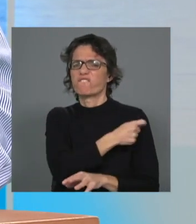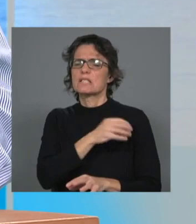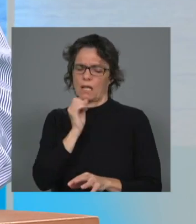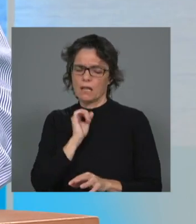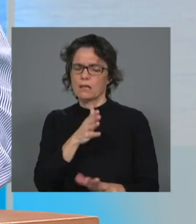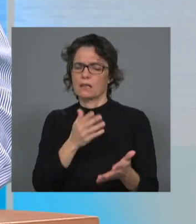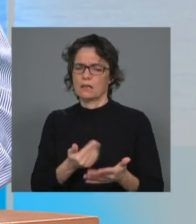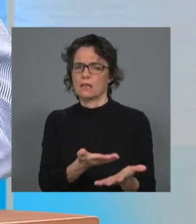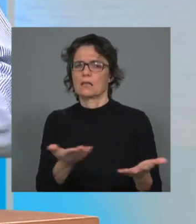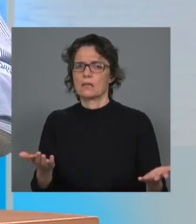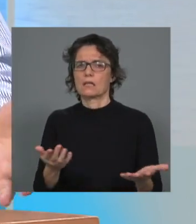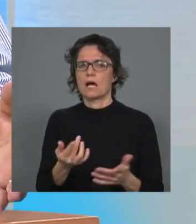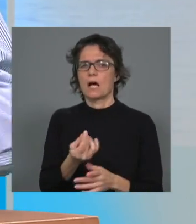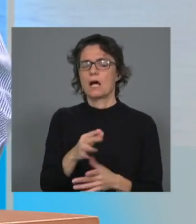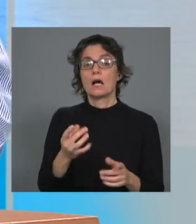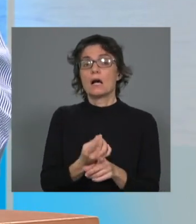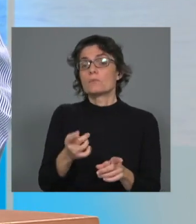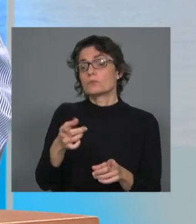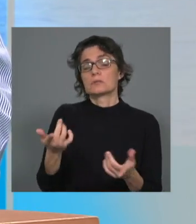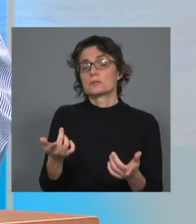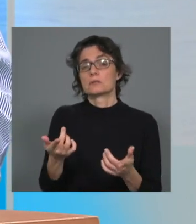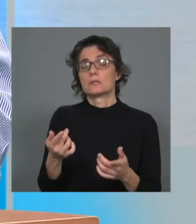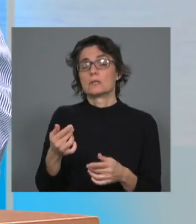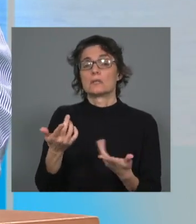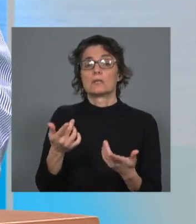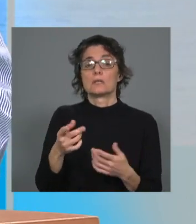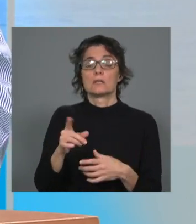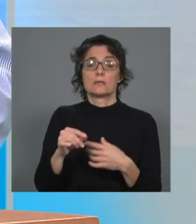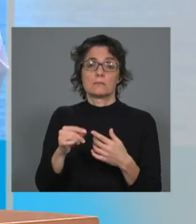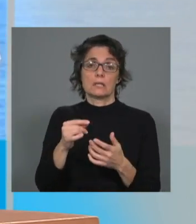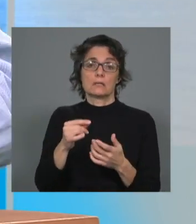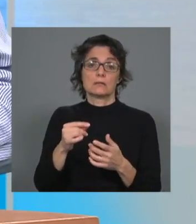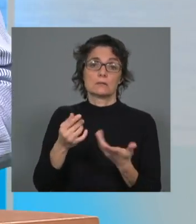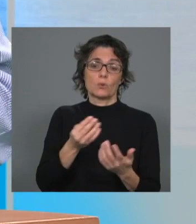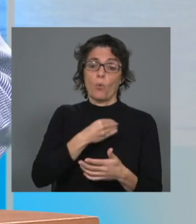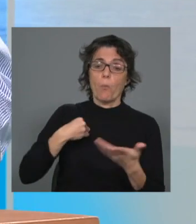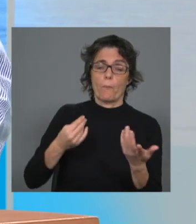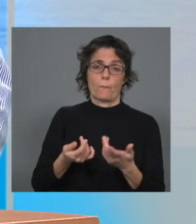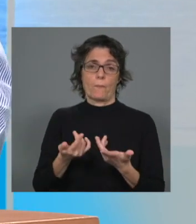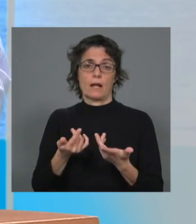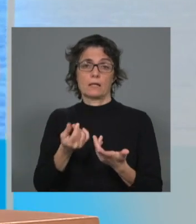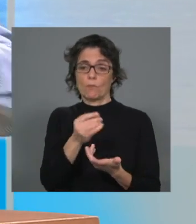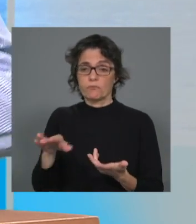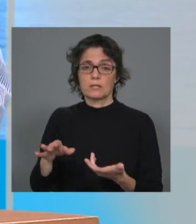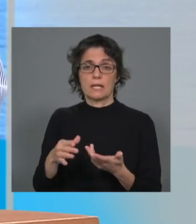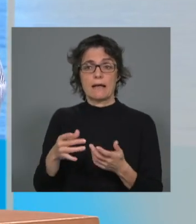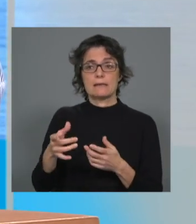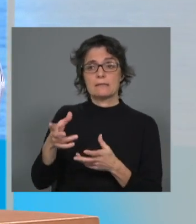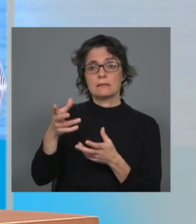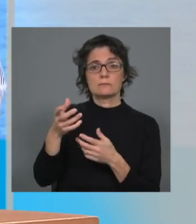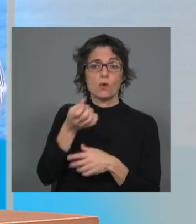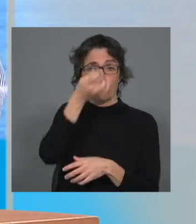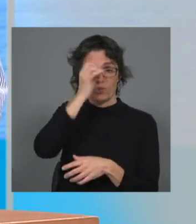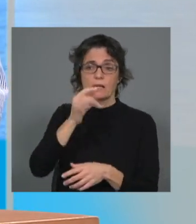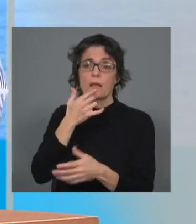melhor solução para os filhos, até porque acabam por ouvir os clínicos que assistem os filhos, os pediatras, a própria comunicação